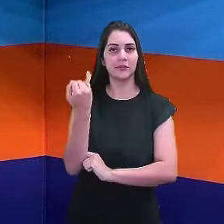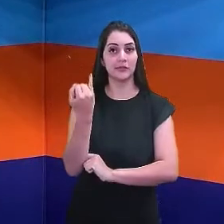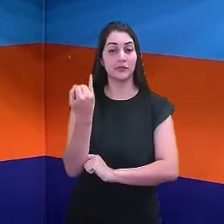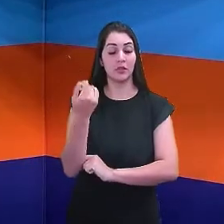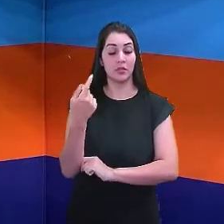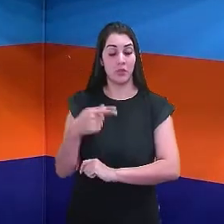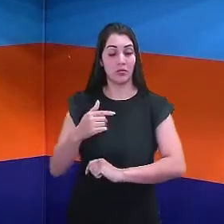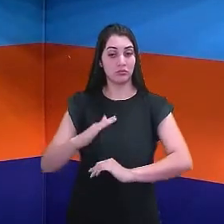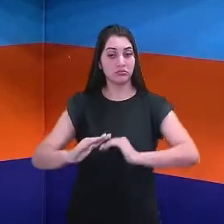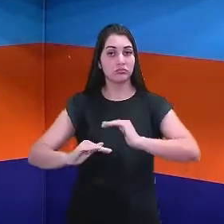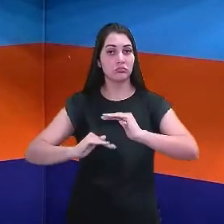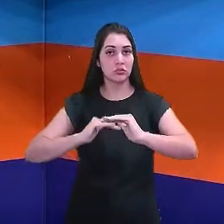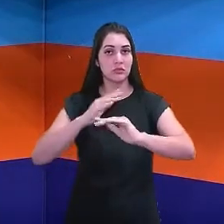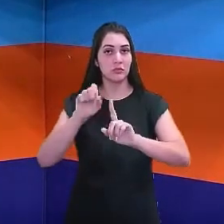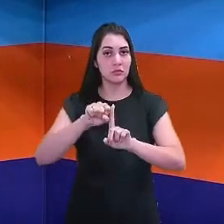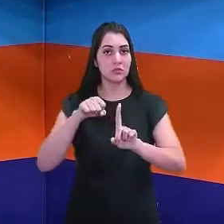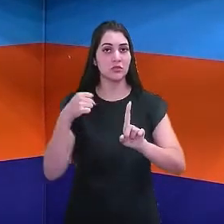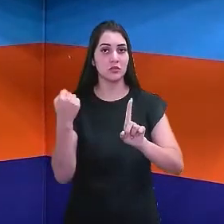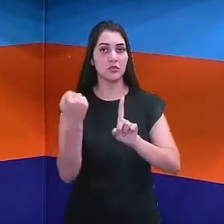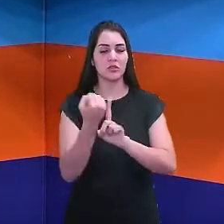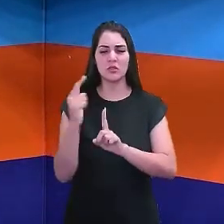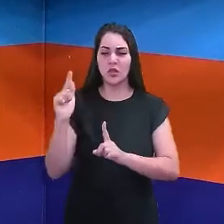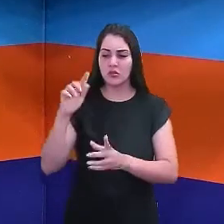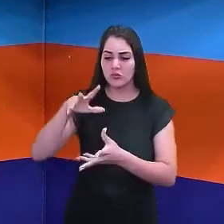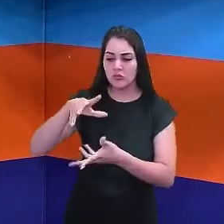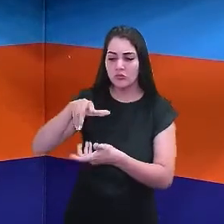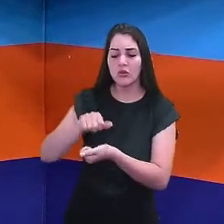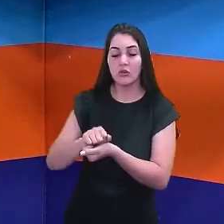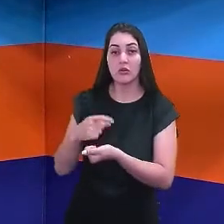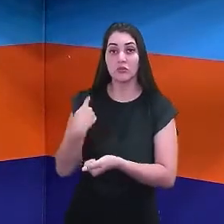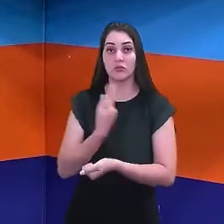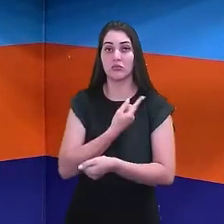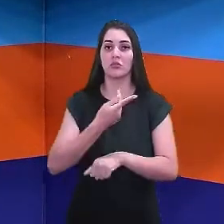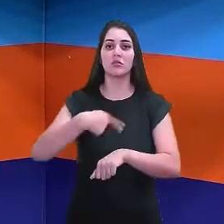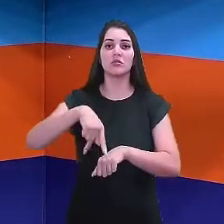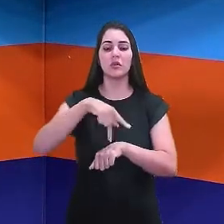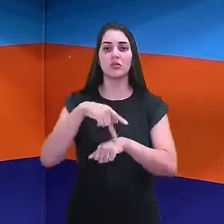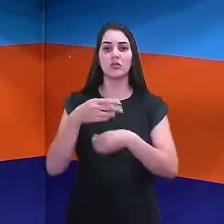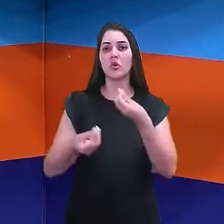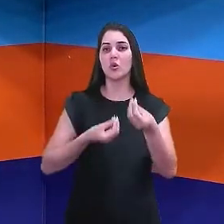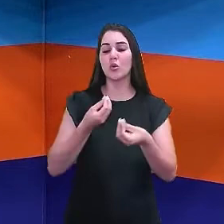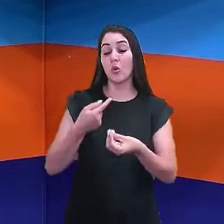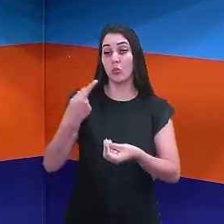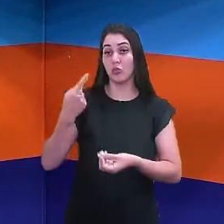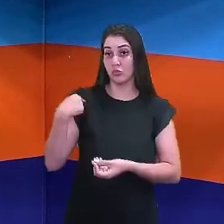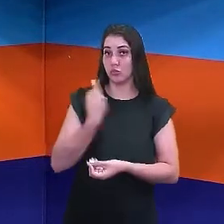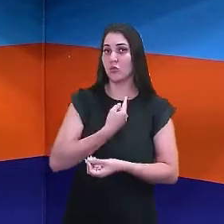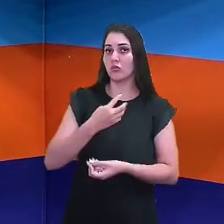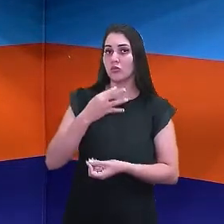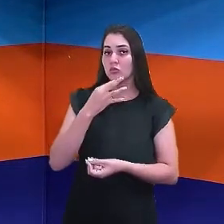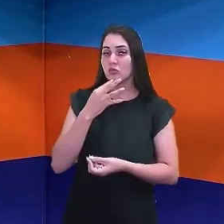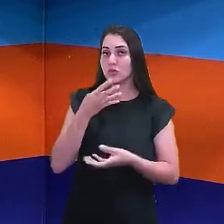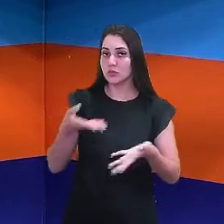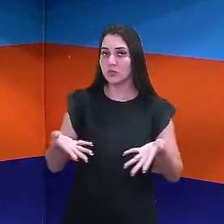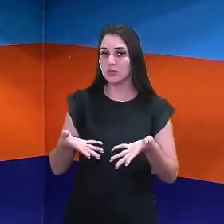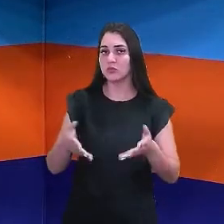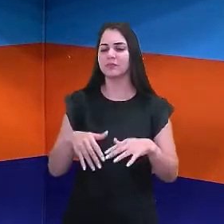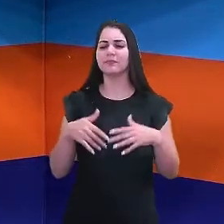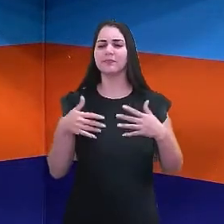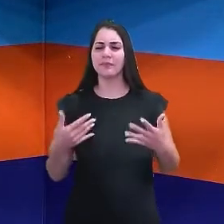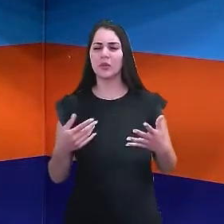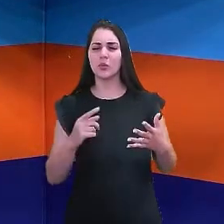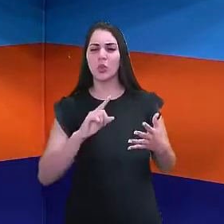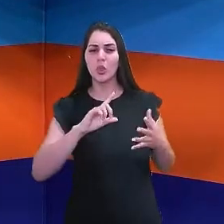o desenvolvimento social, geográfico do nosso país, como nós conhecemos hoje. Então, todo